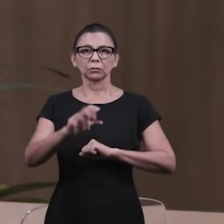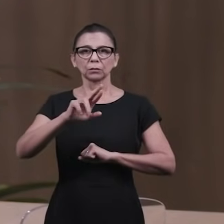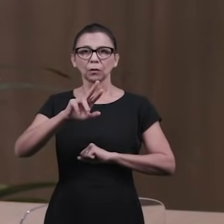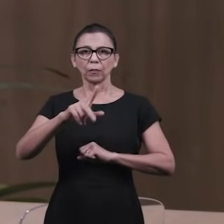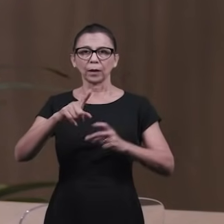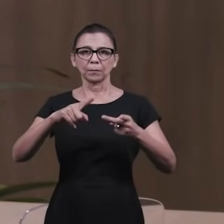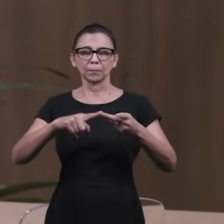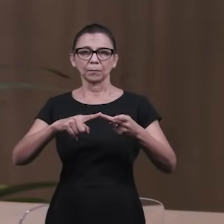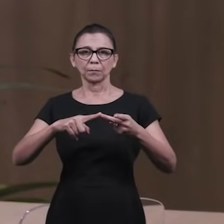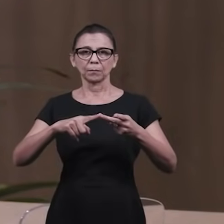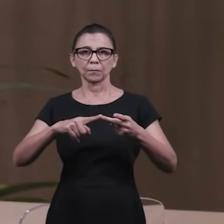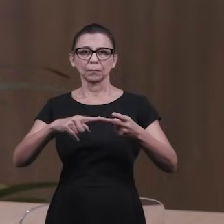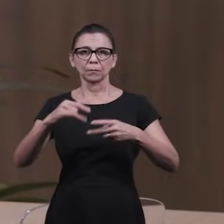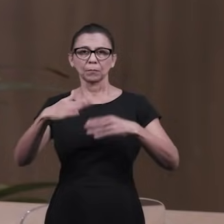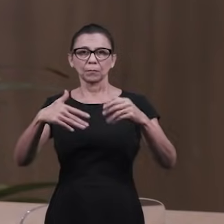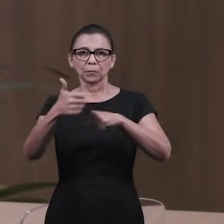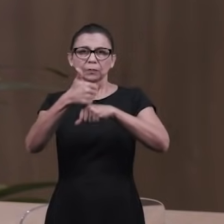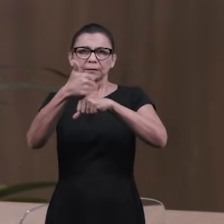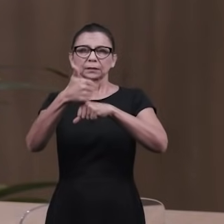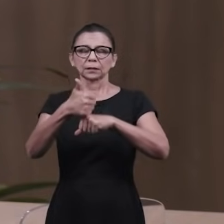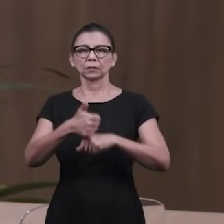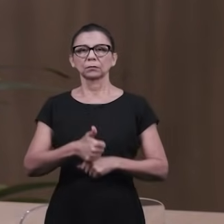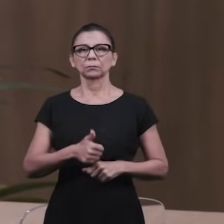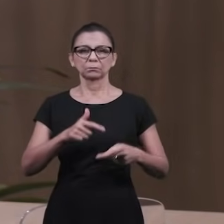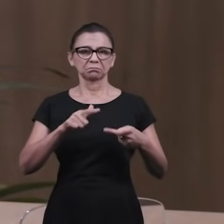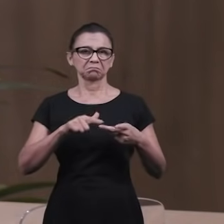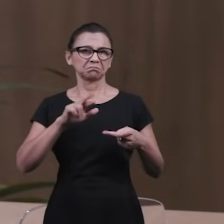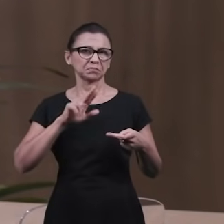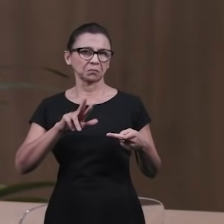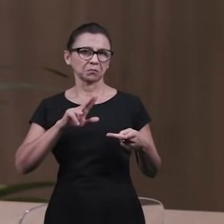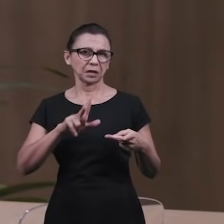profissão, e ele não te promove.